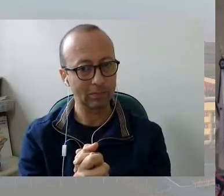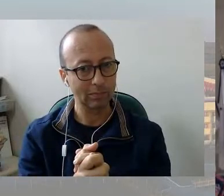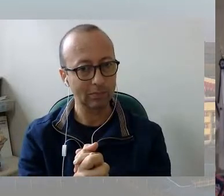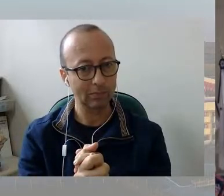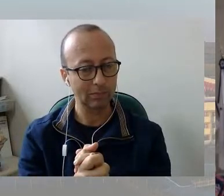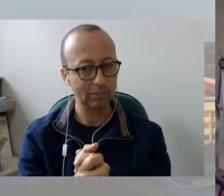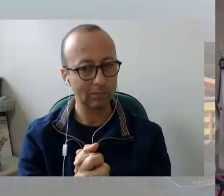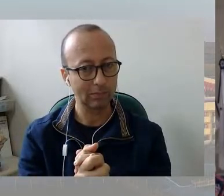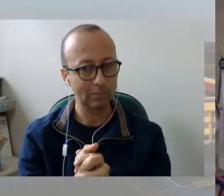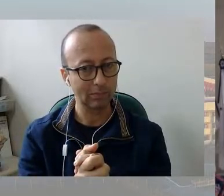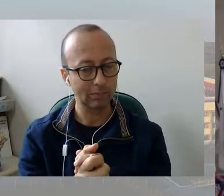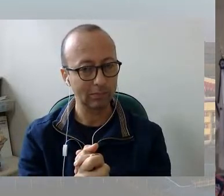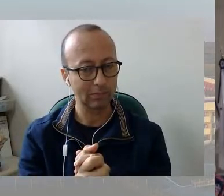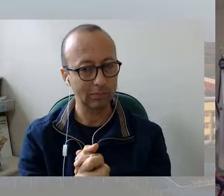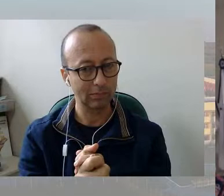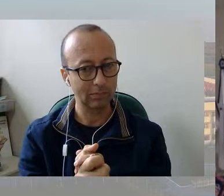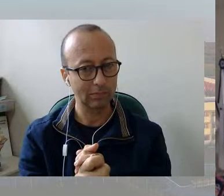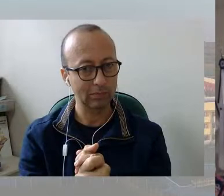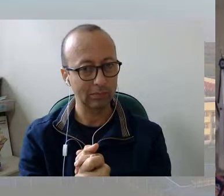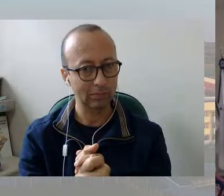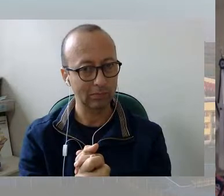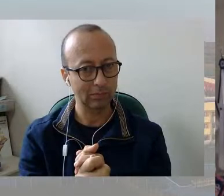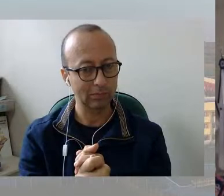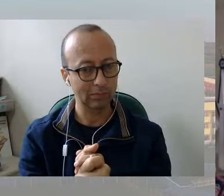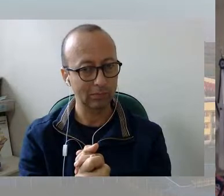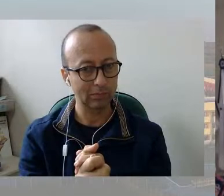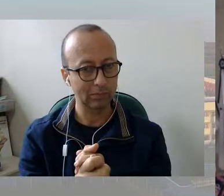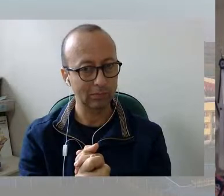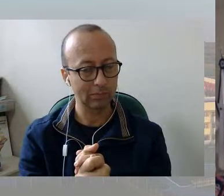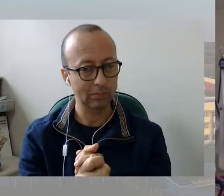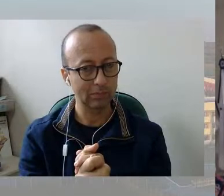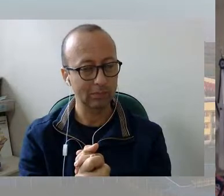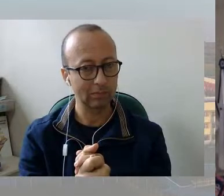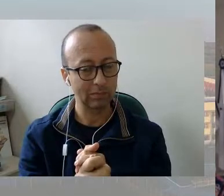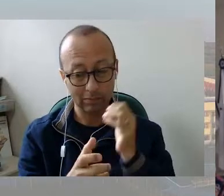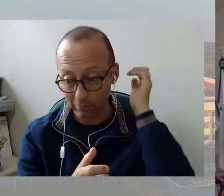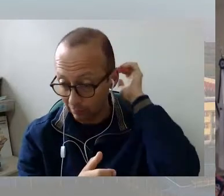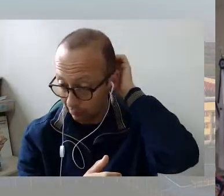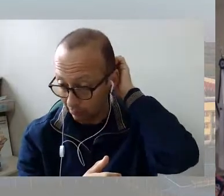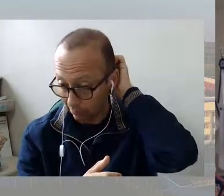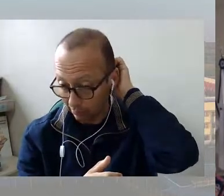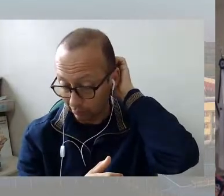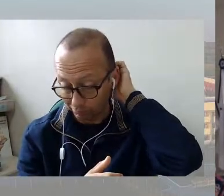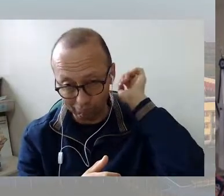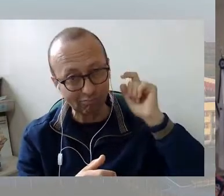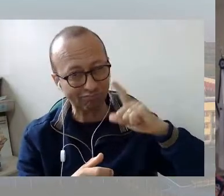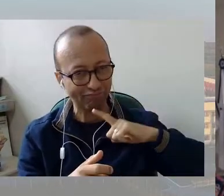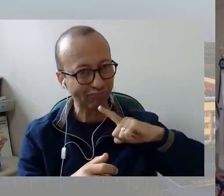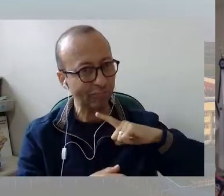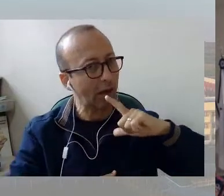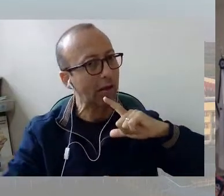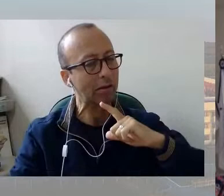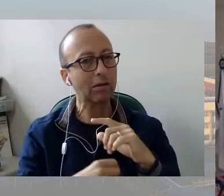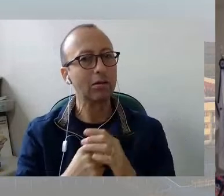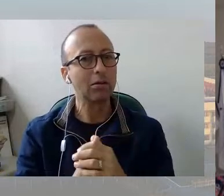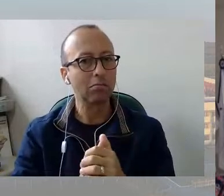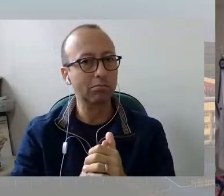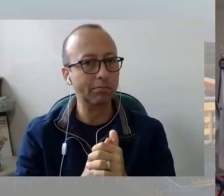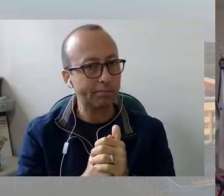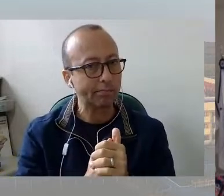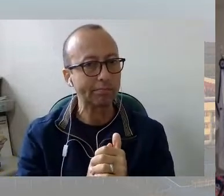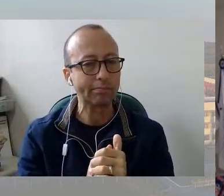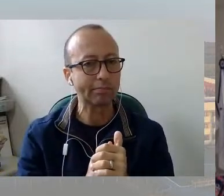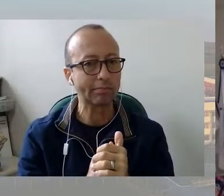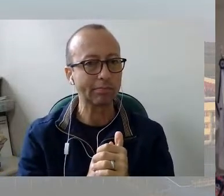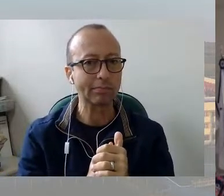a quase concessão do honoris causa, racismo estrutural. O racismo estrutural faz com que as vendas